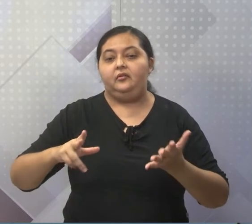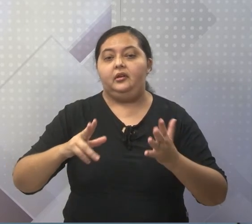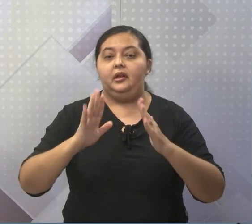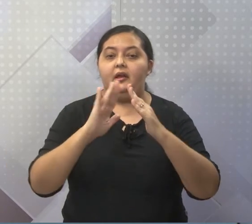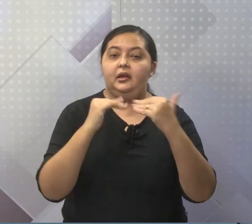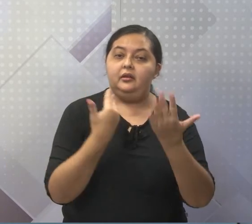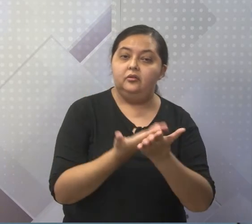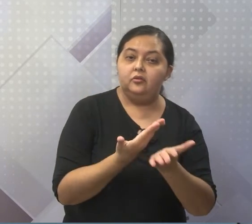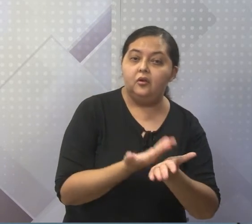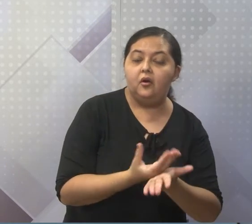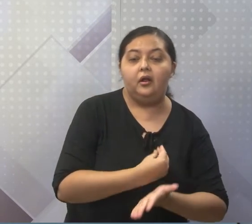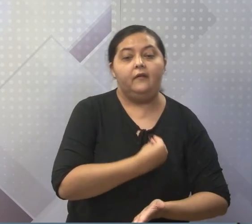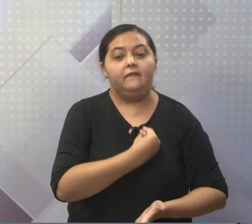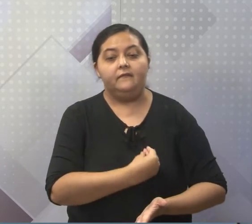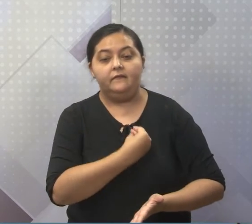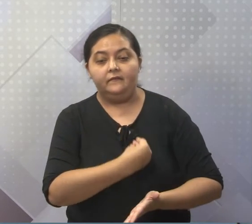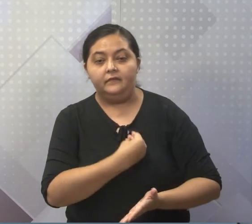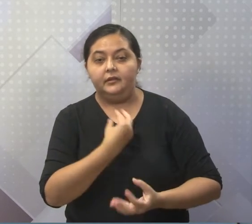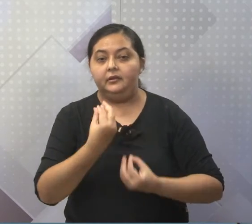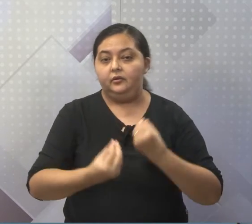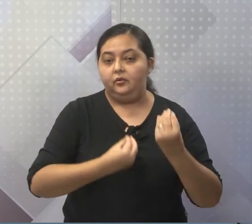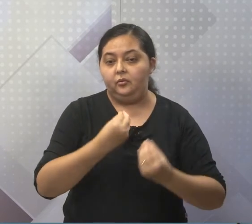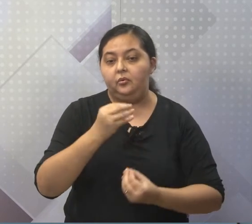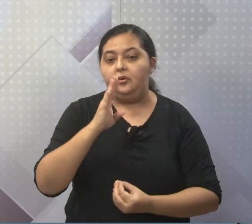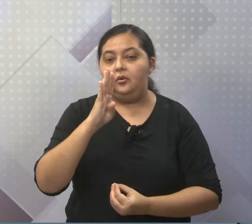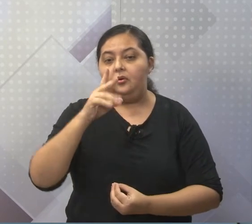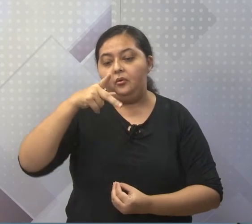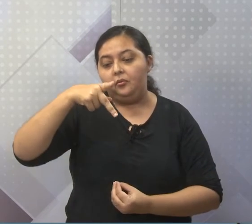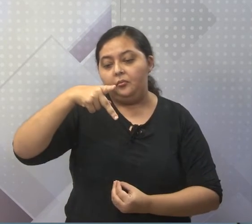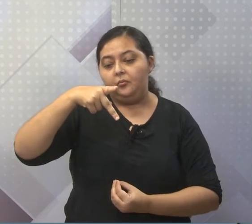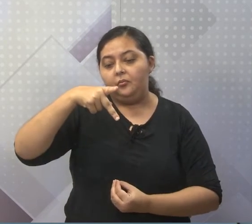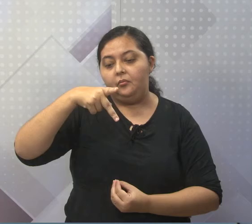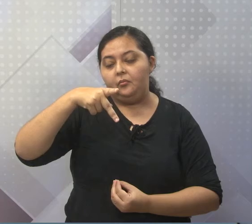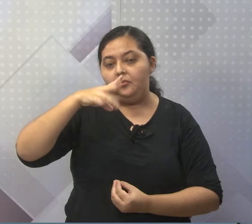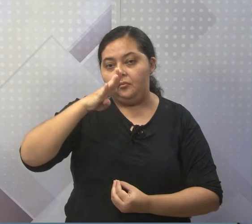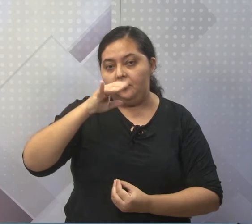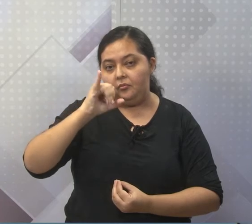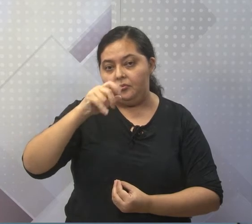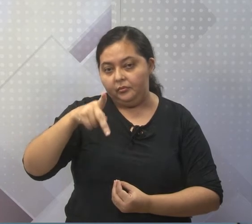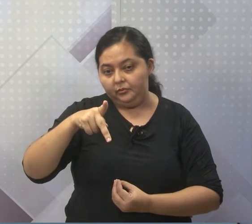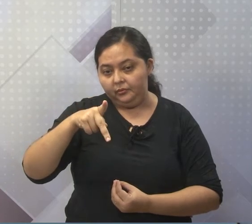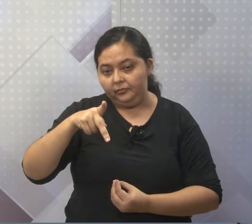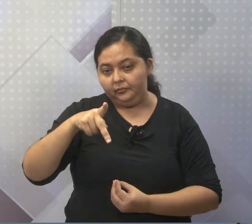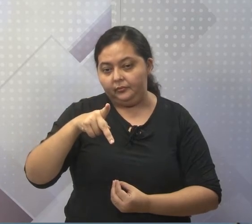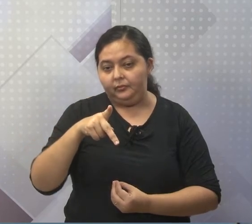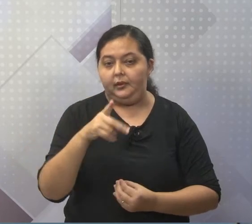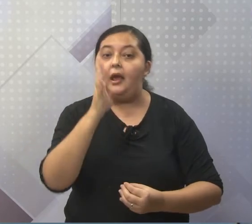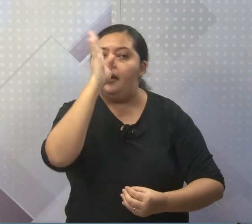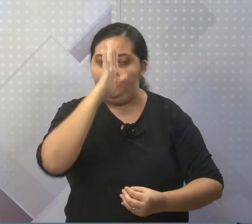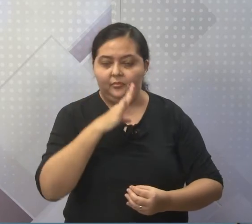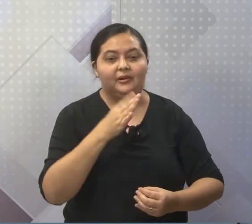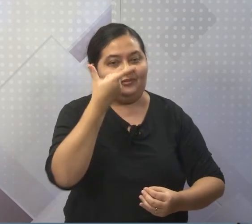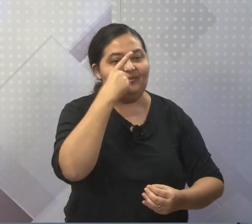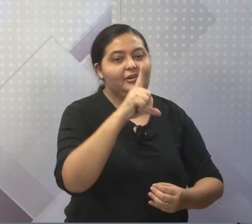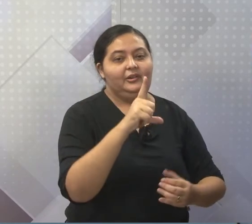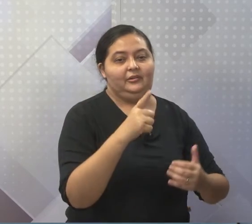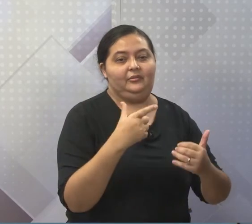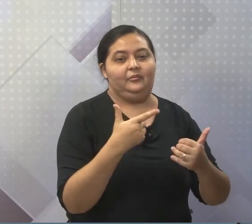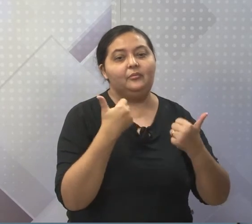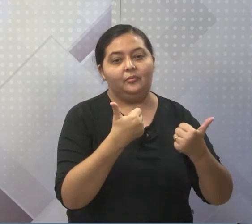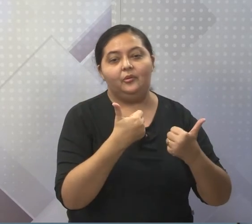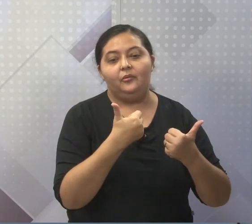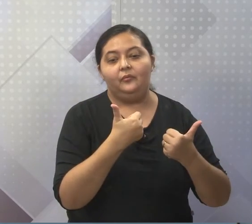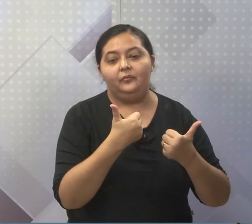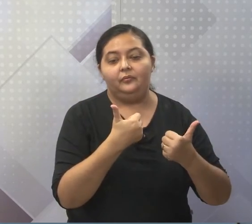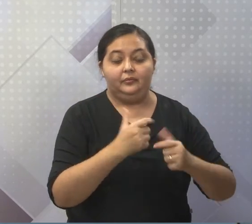fala da expectativa de vida fala também do PIB né da economia então o PIB Brasil ganha tanto